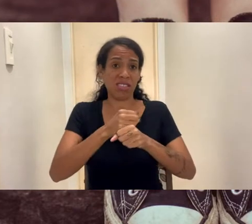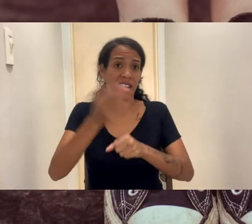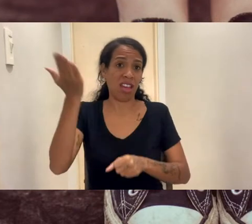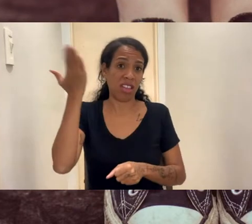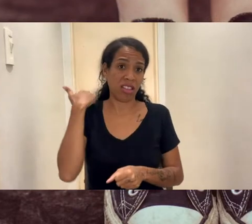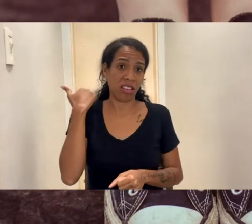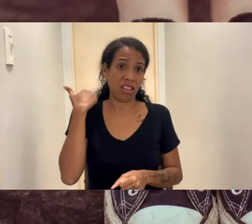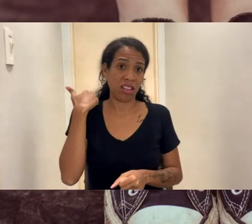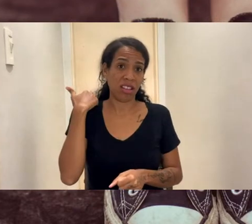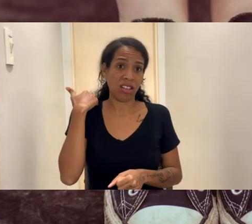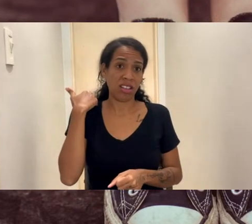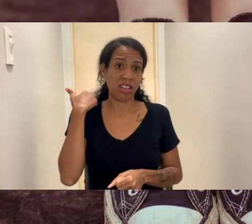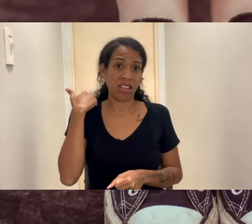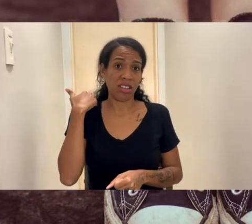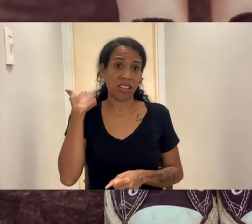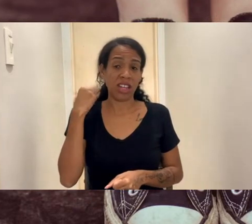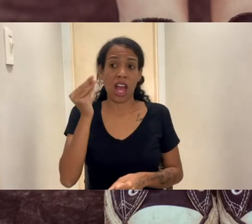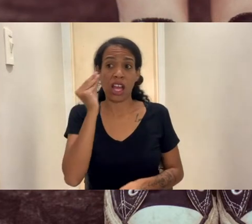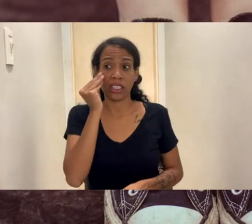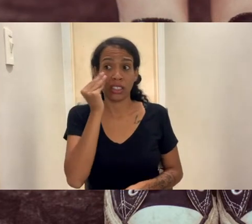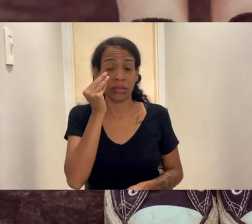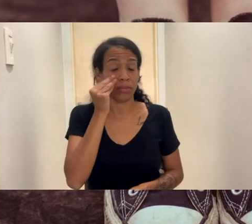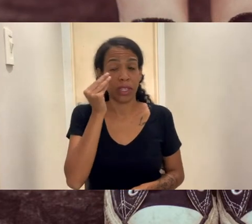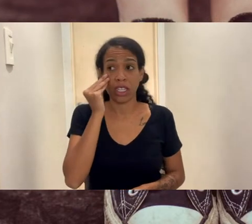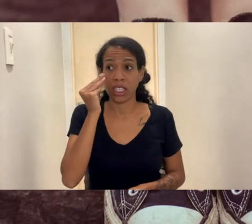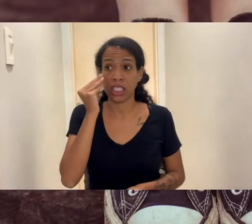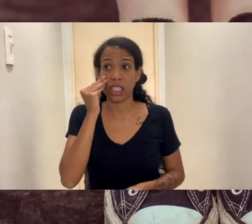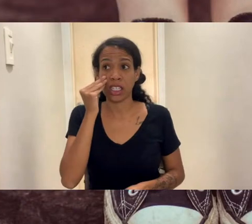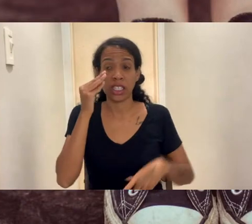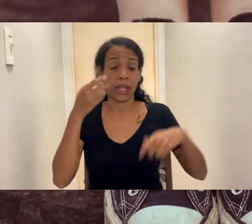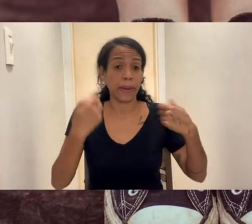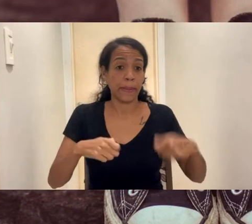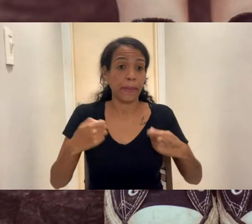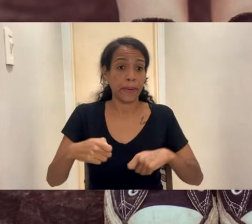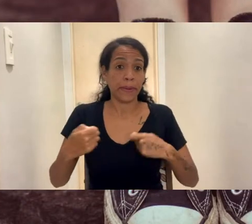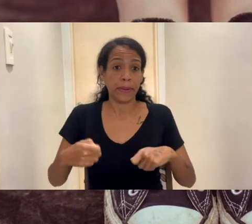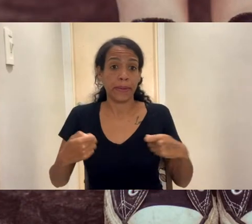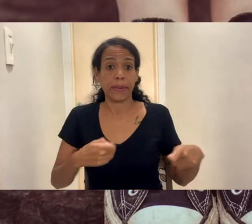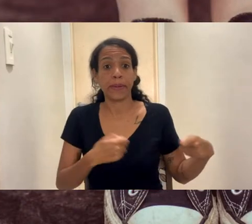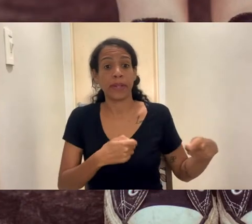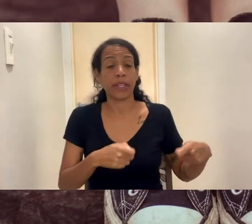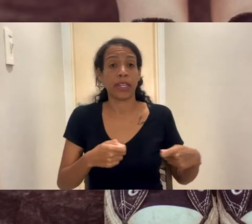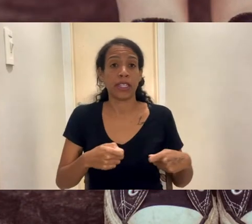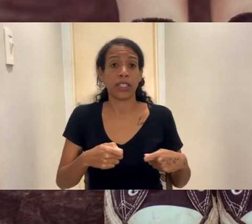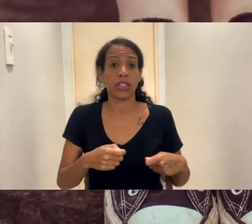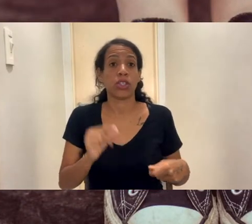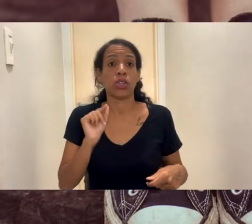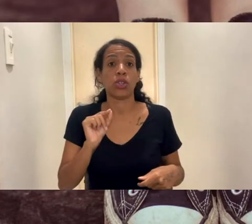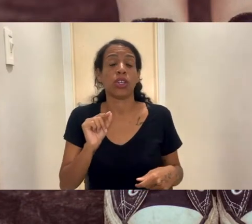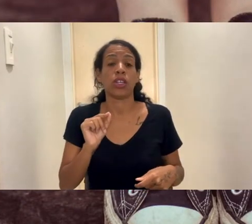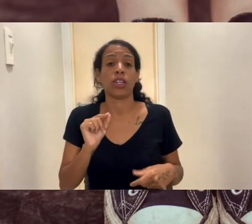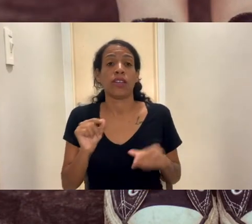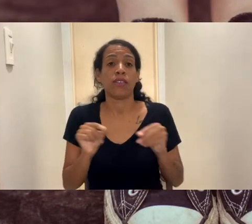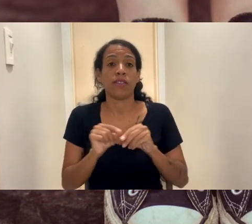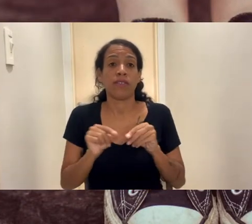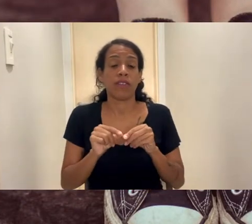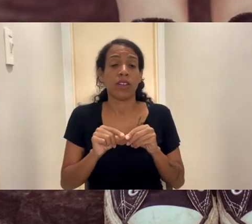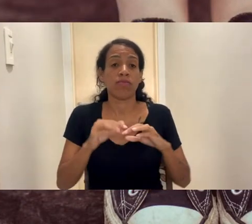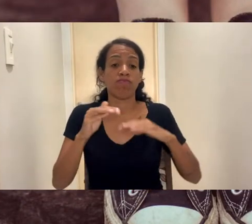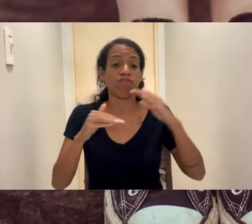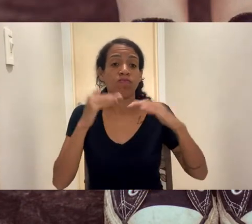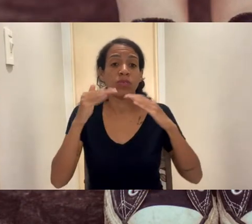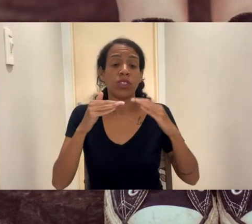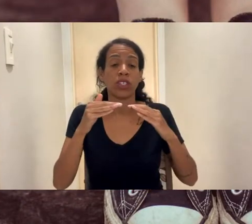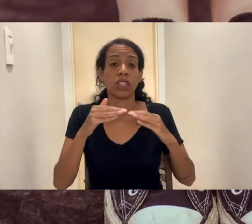e as experiências e as necessidades dos casos, das possibilidades